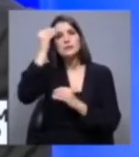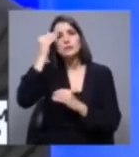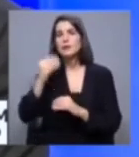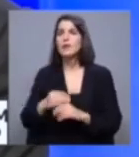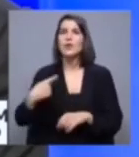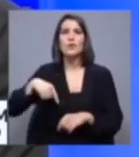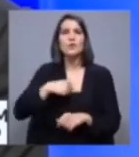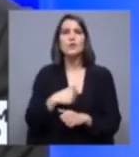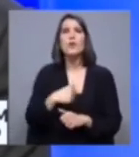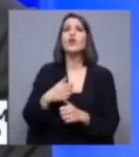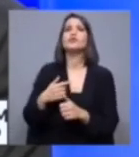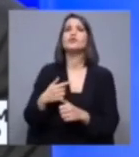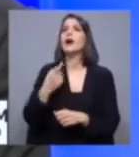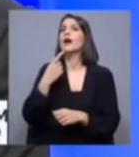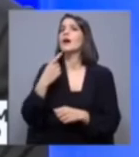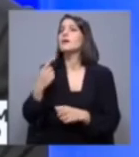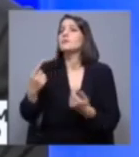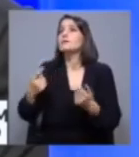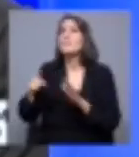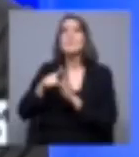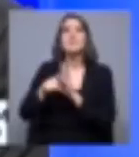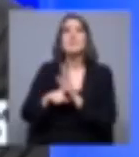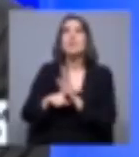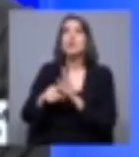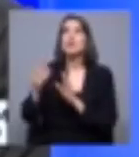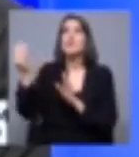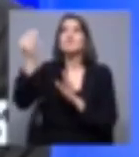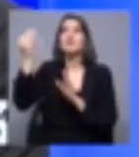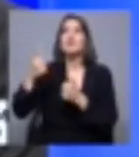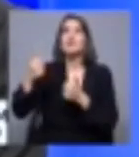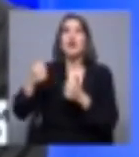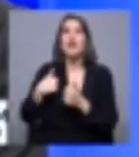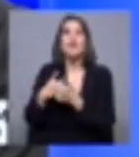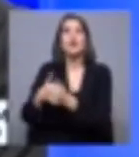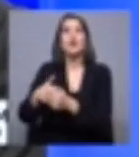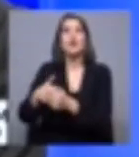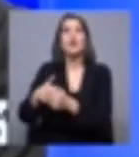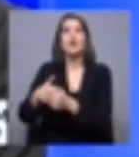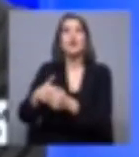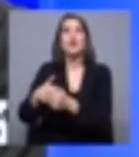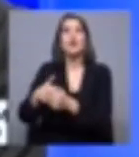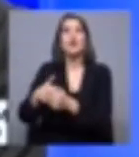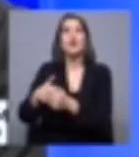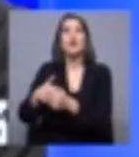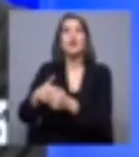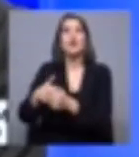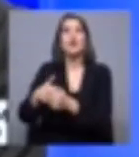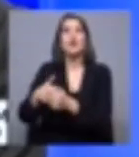Nunca fomos atrás das medidas populares, propusemos sempre e votámos sempre de acordo com aquilo que achamos que funciona.